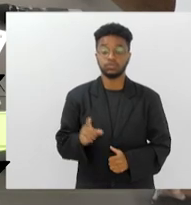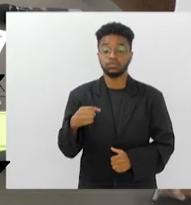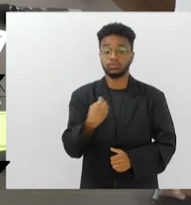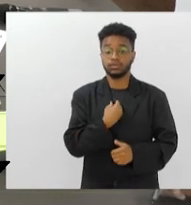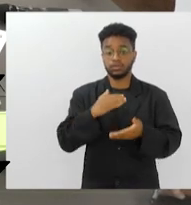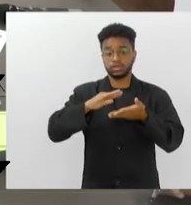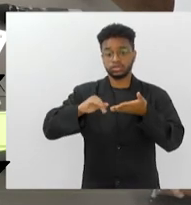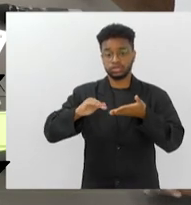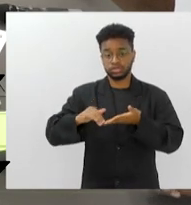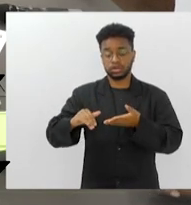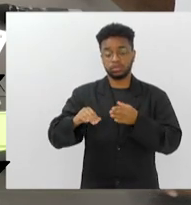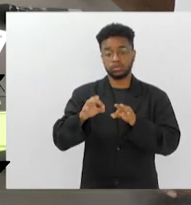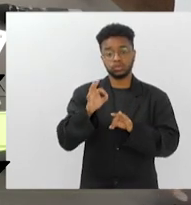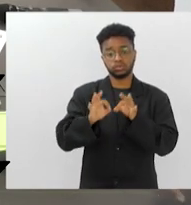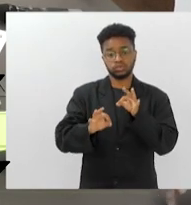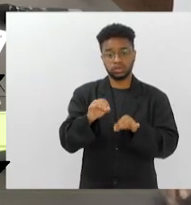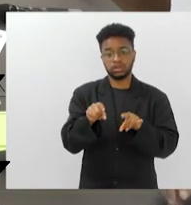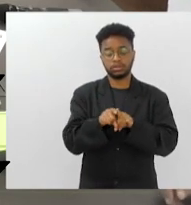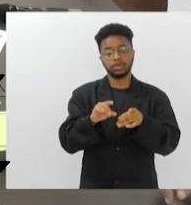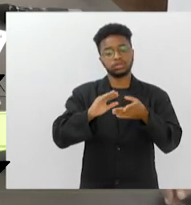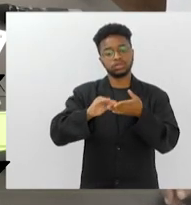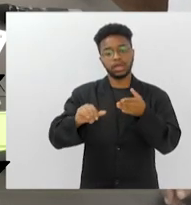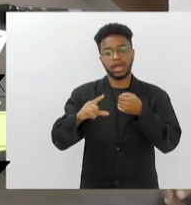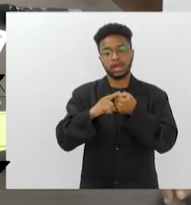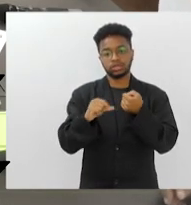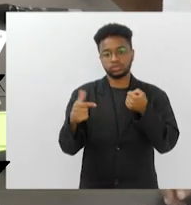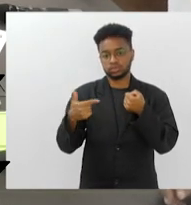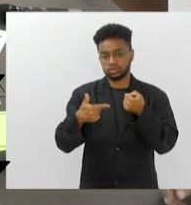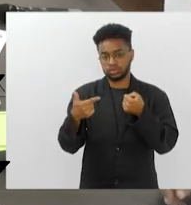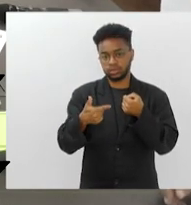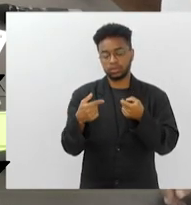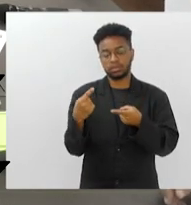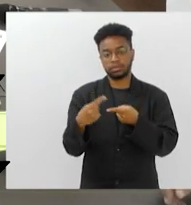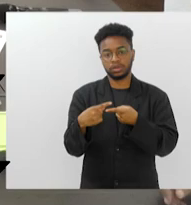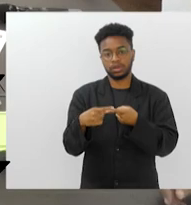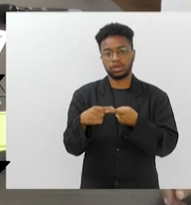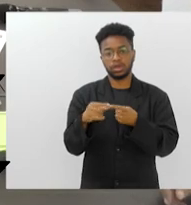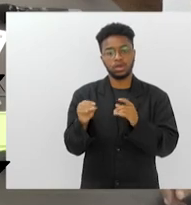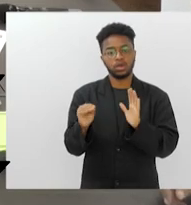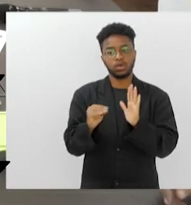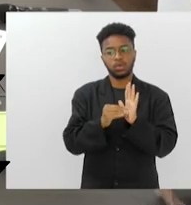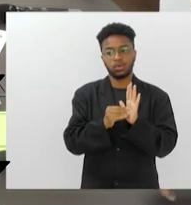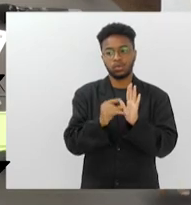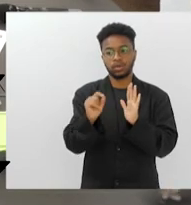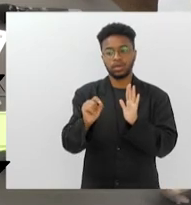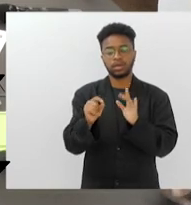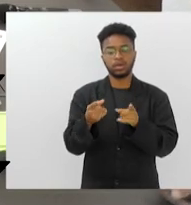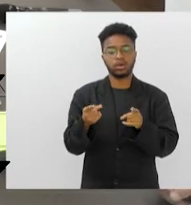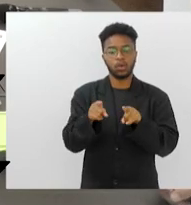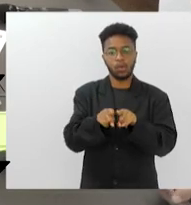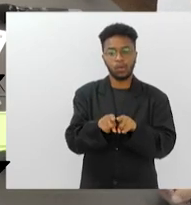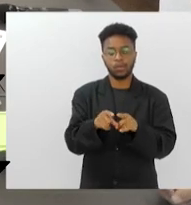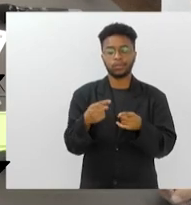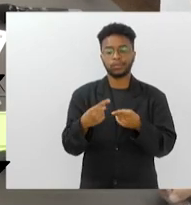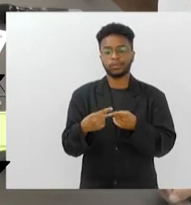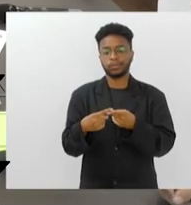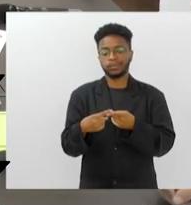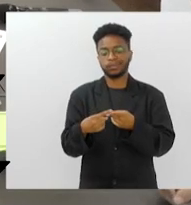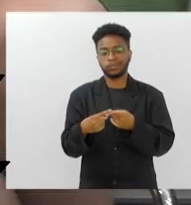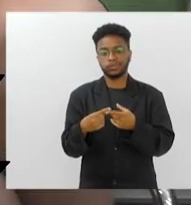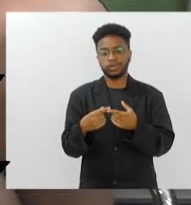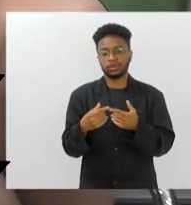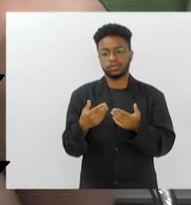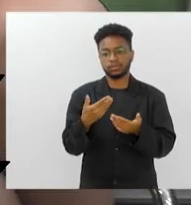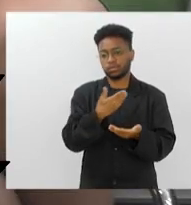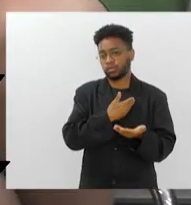evidentemente suprimimos o artigo 2º que tava impondo firmar convênios etc etc até porque o